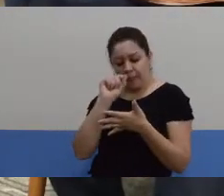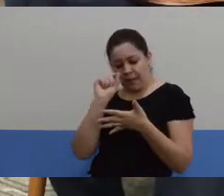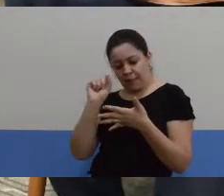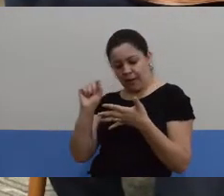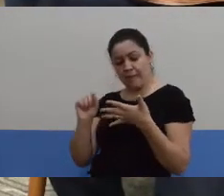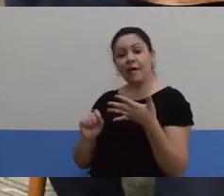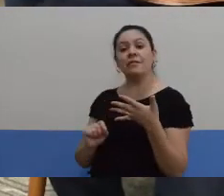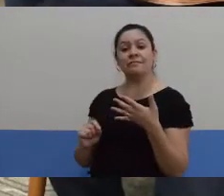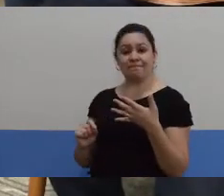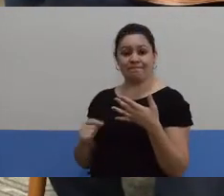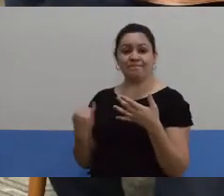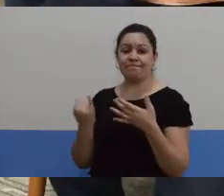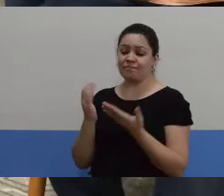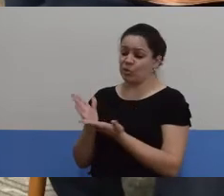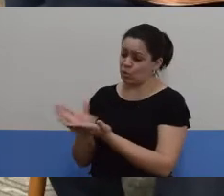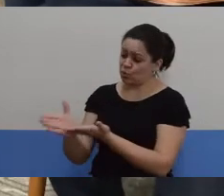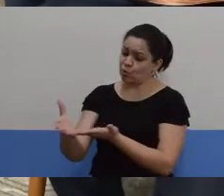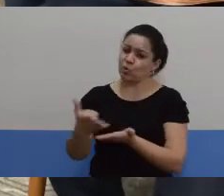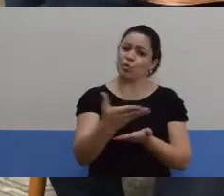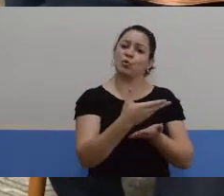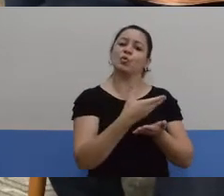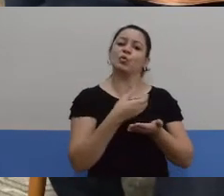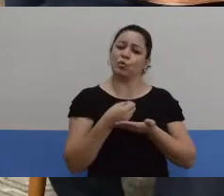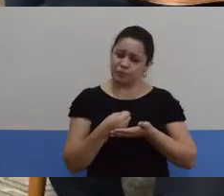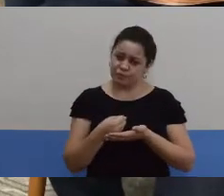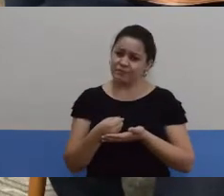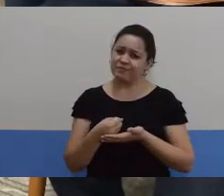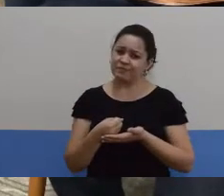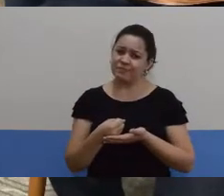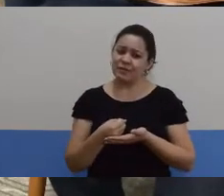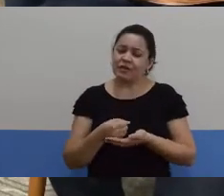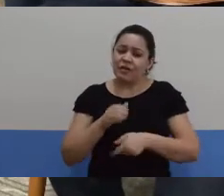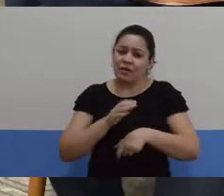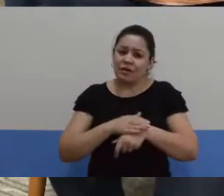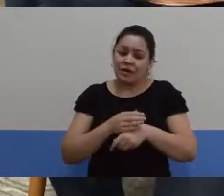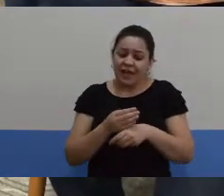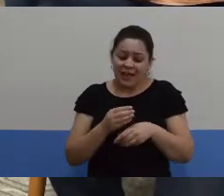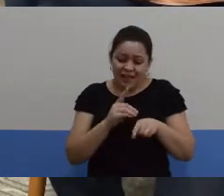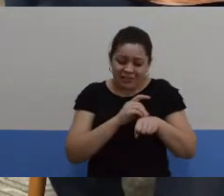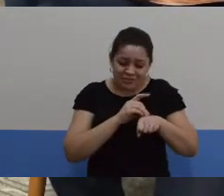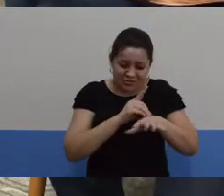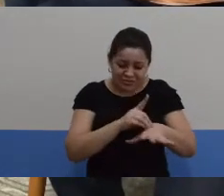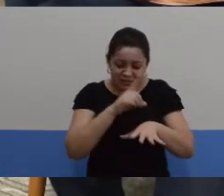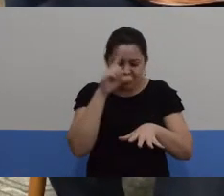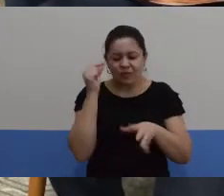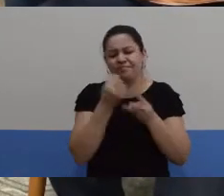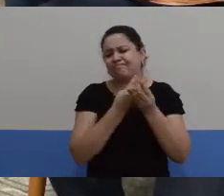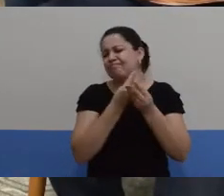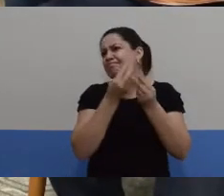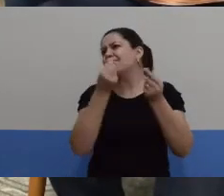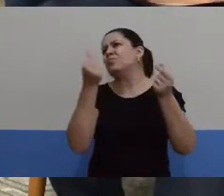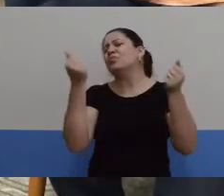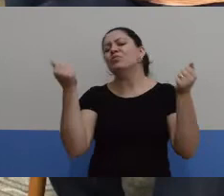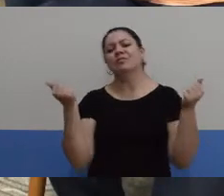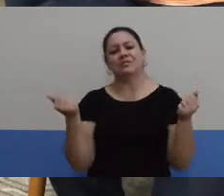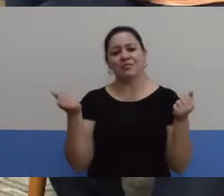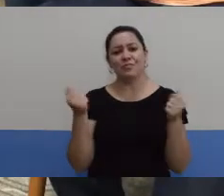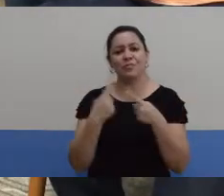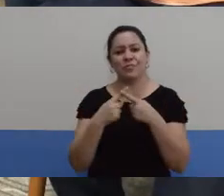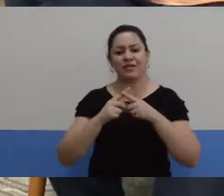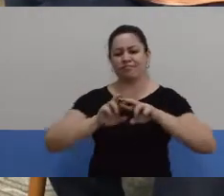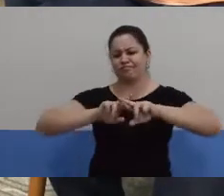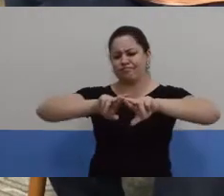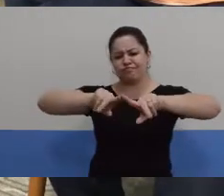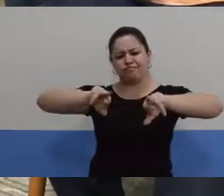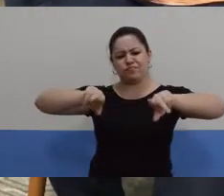Então, é muito rico essa nossa região da Diocese de Guarapuava por essa